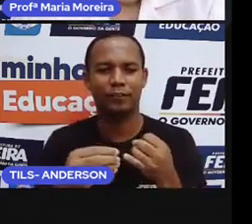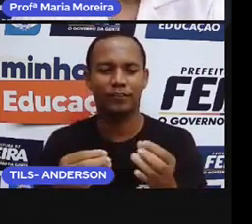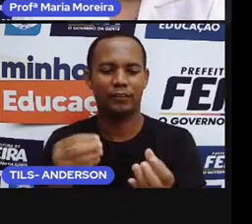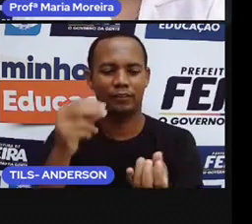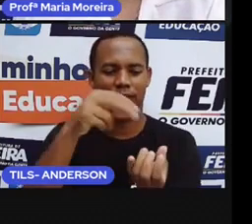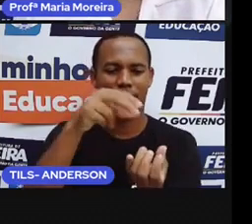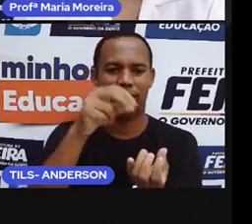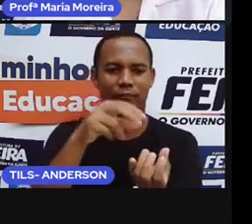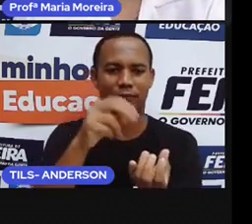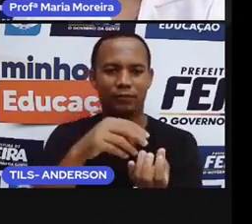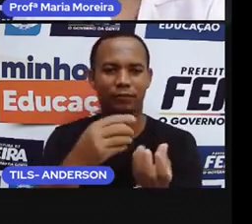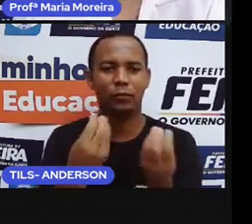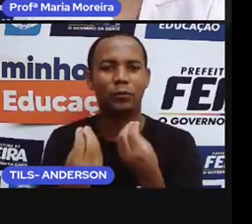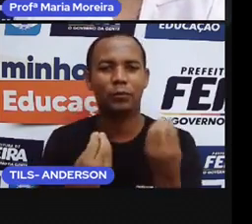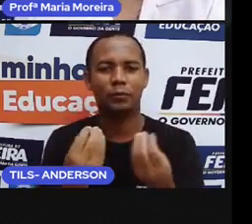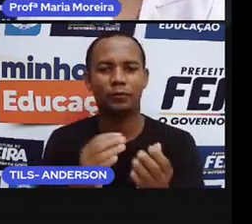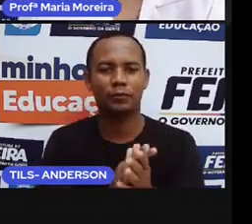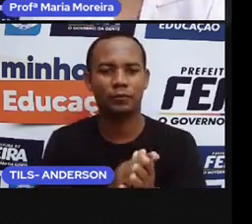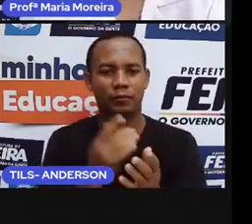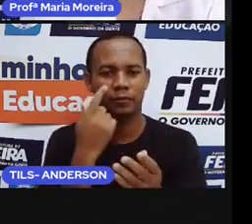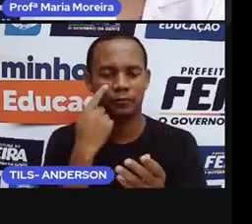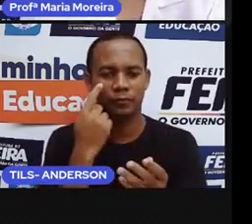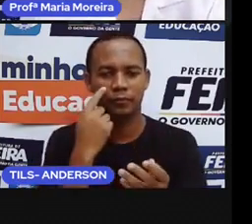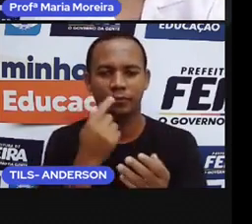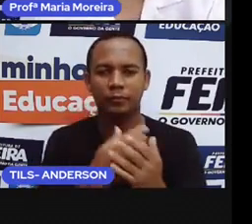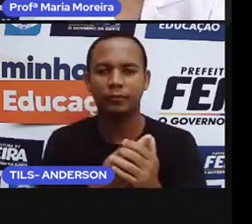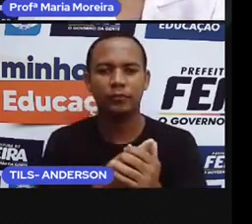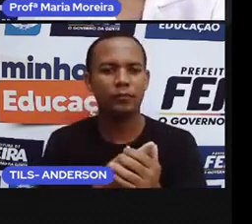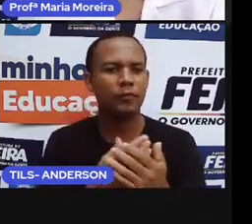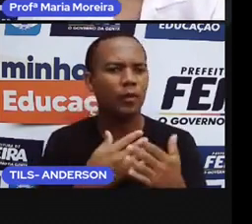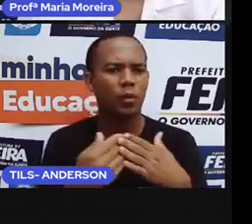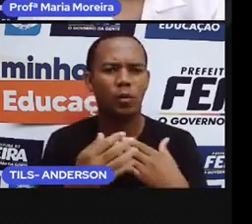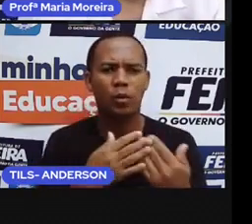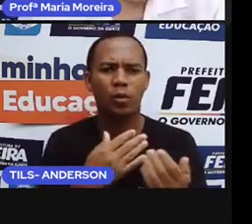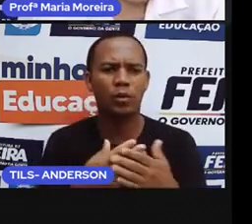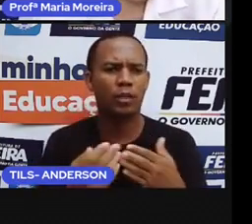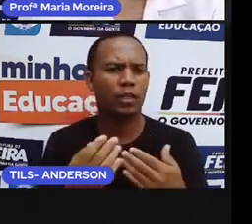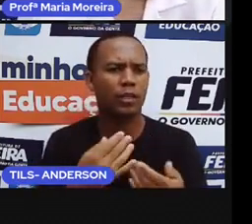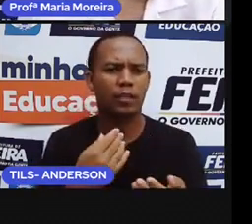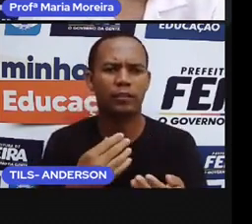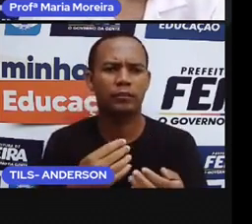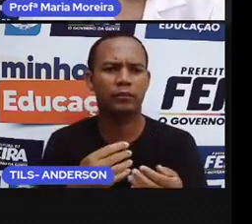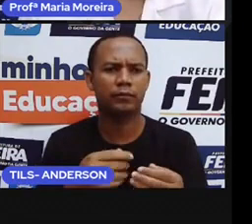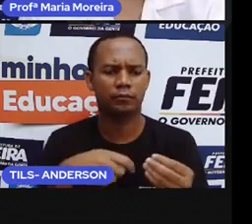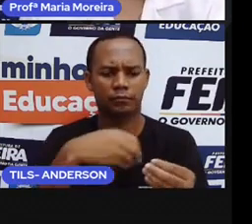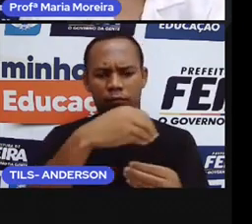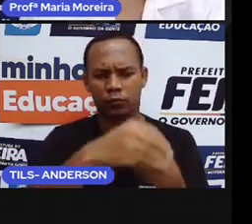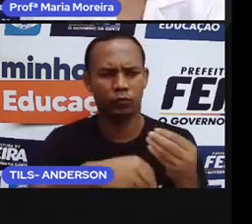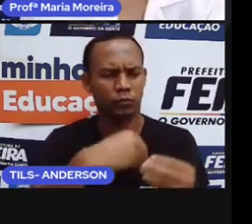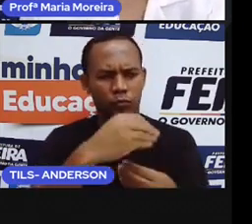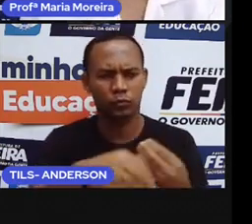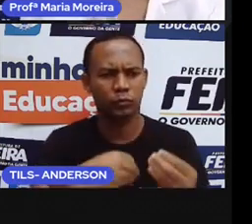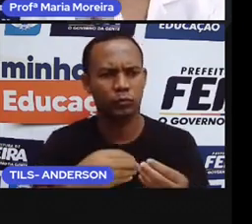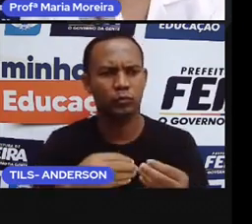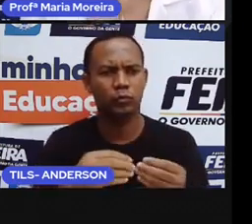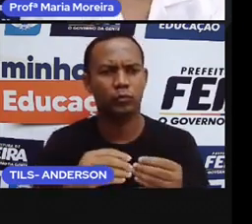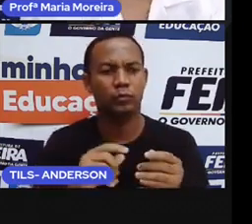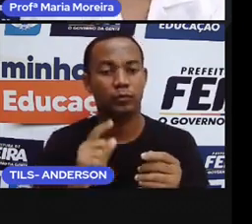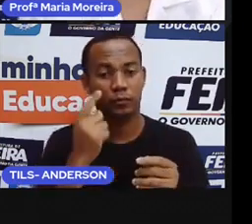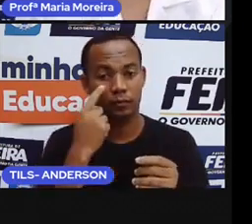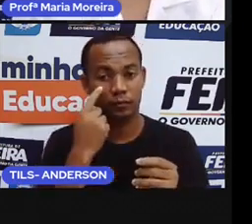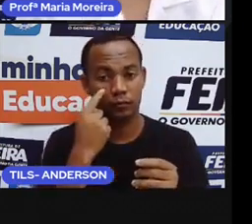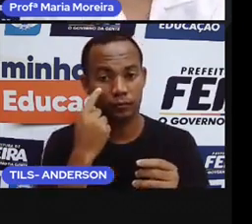colorida. E aí, Pró, eu não tenho essa fita adesiva colorida, que eu não posso utilizar fita adesiva normal, Durex normal, como você preferir.